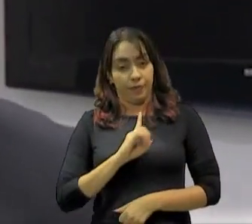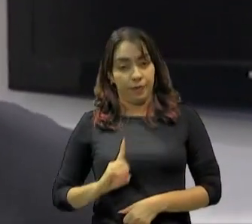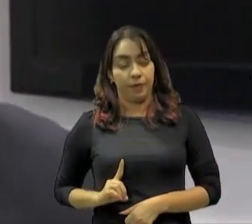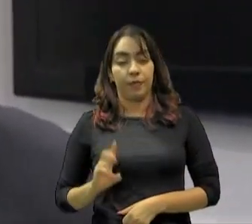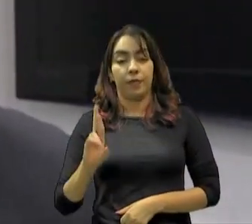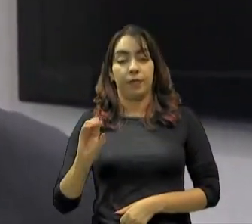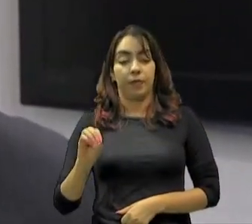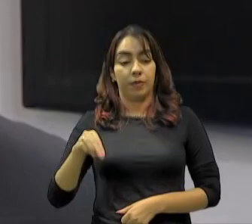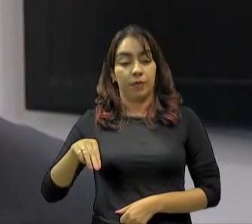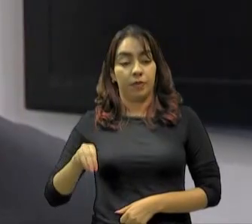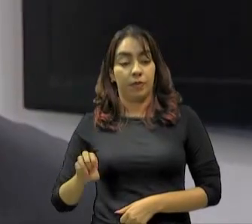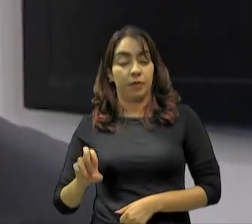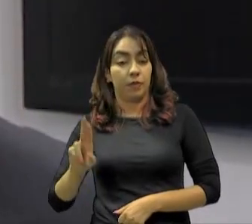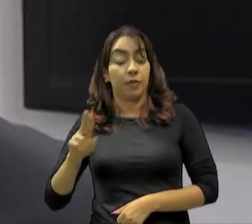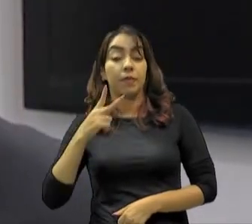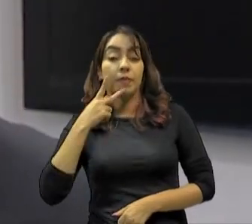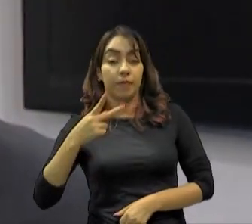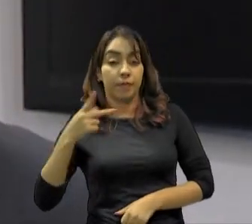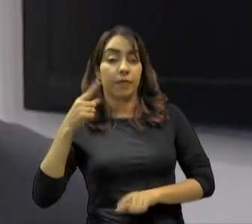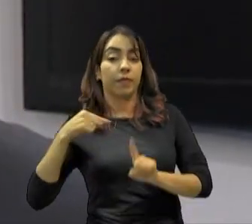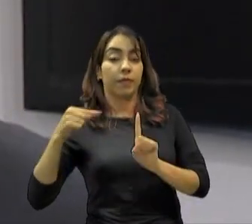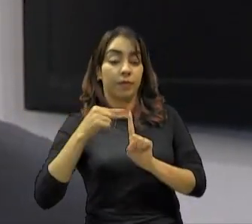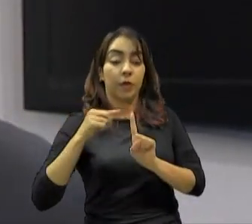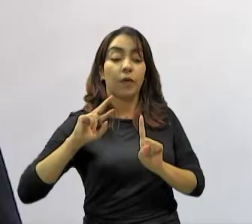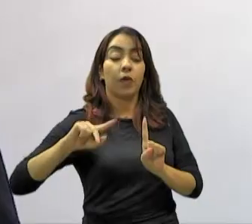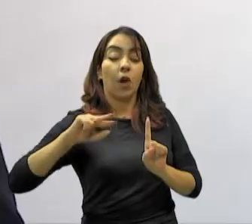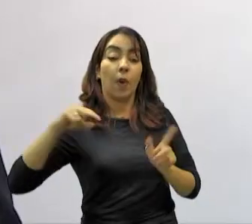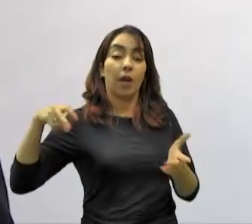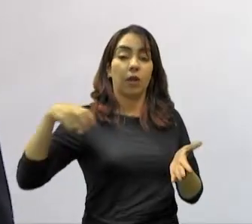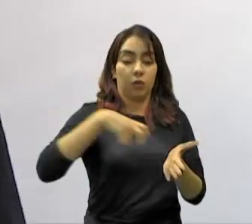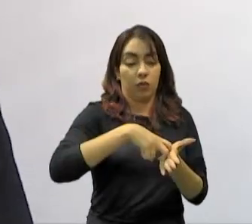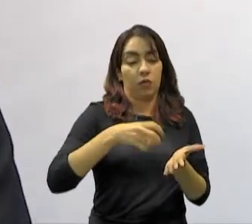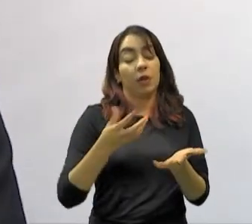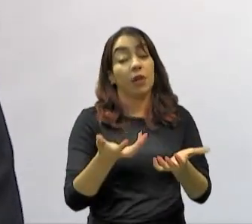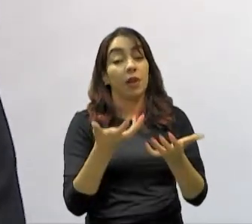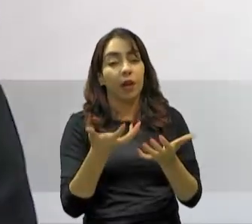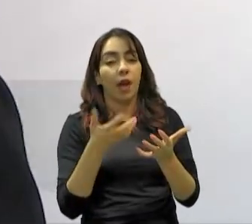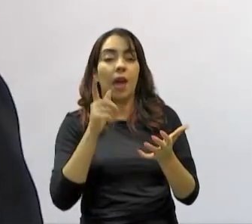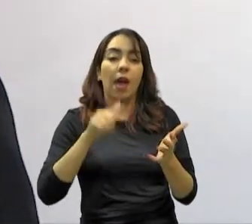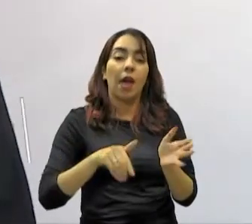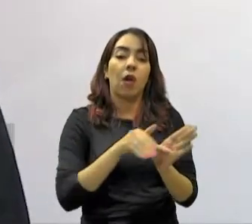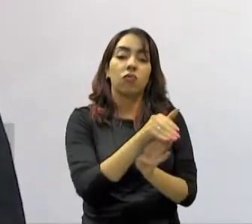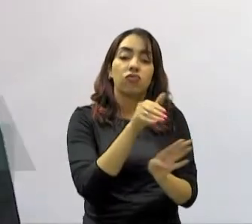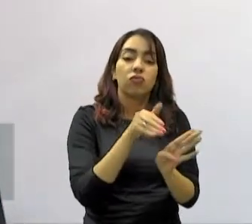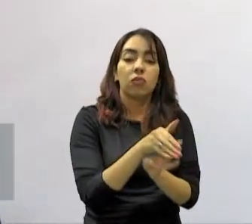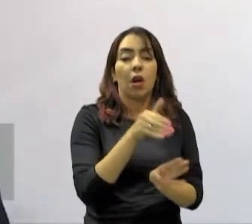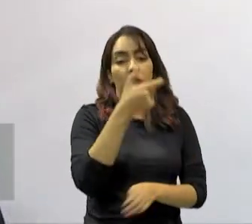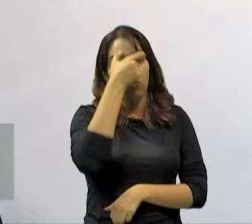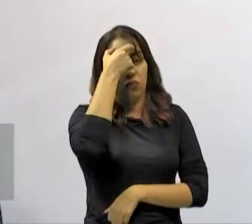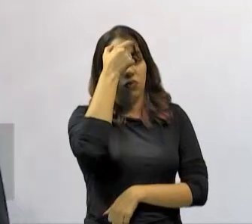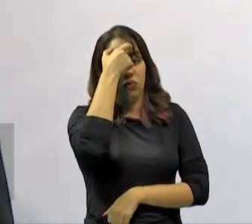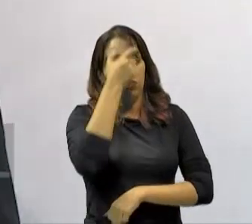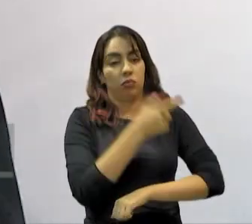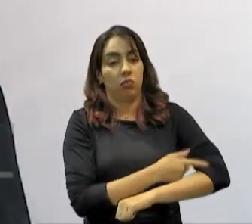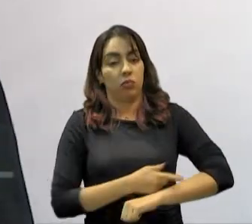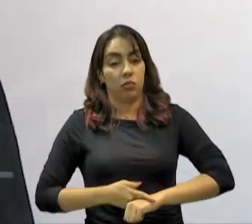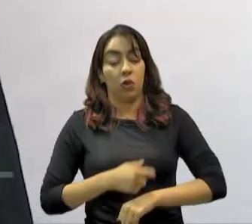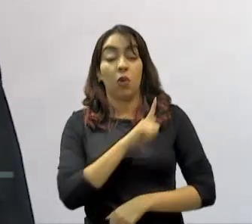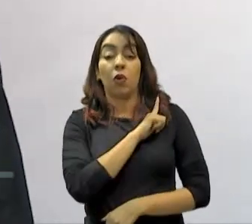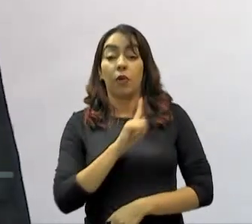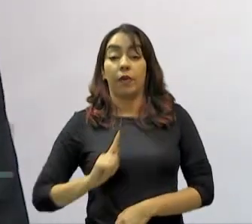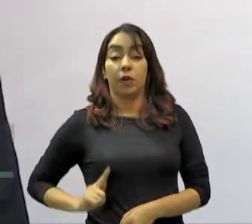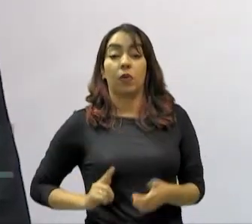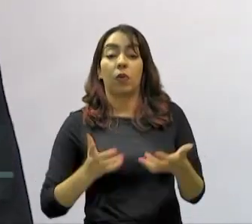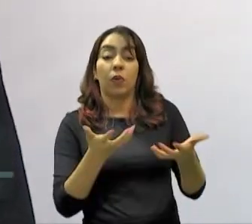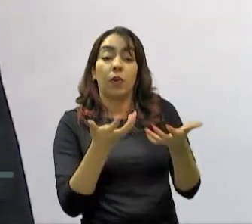do executivo não é punir, e sim educar. O governador não quer fazer nenhuma sanção pecuniária a estabelecimentos comerciais. O governador